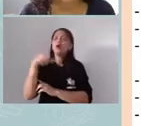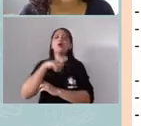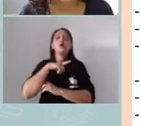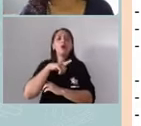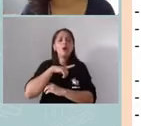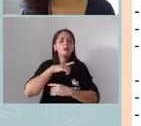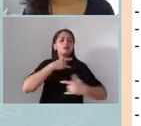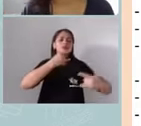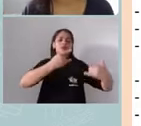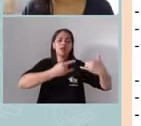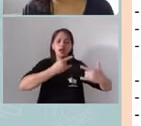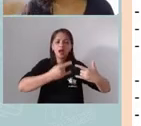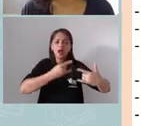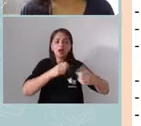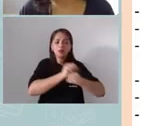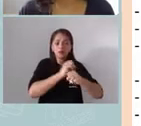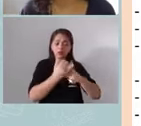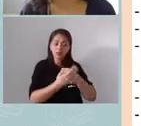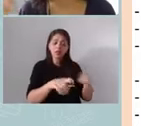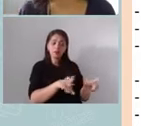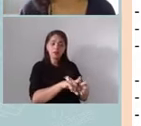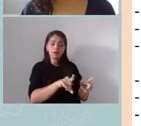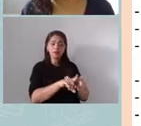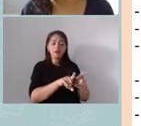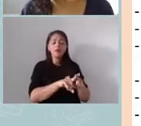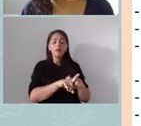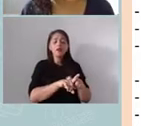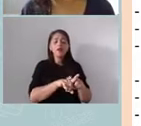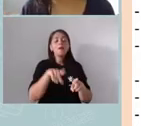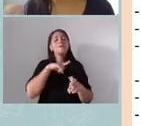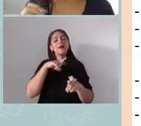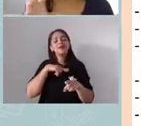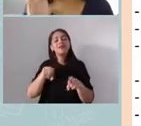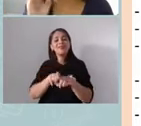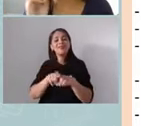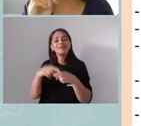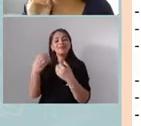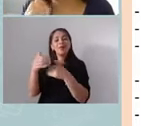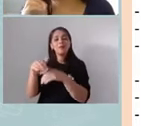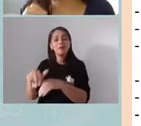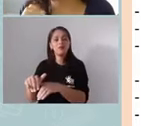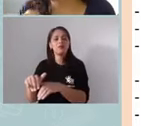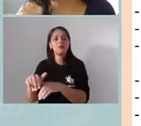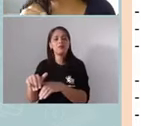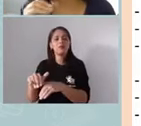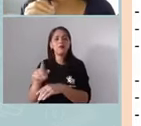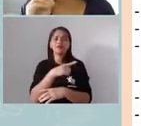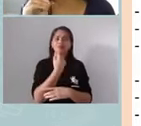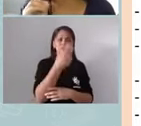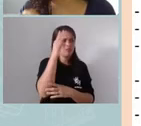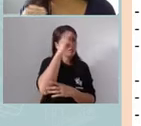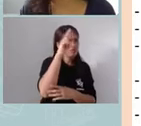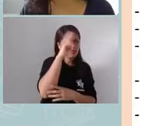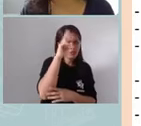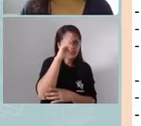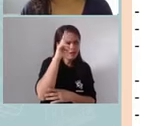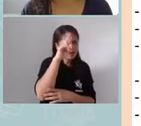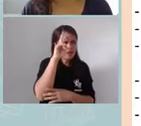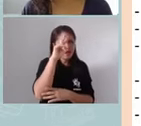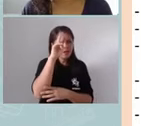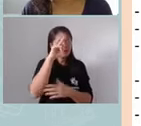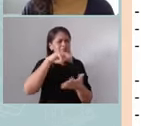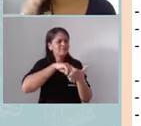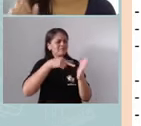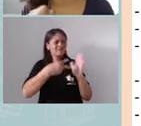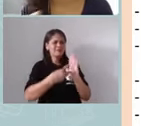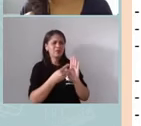essa questão de pandemia, como também aparecem nas provas, aparecem nas questões, e aí se você não lembrar direitinho, não tiver aí noção do que significa